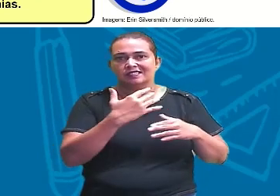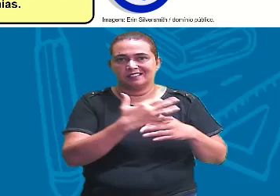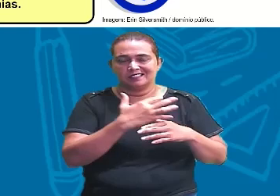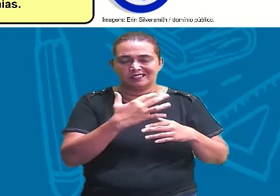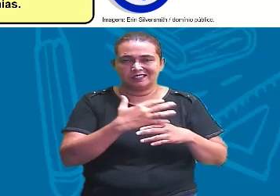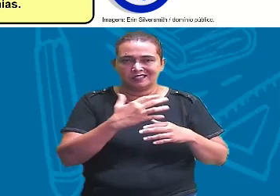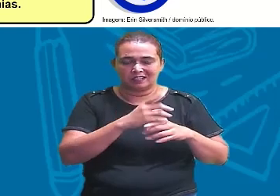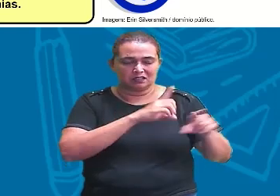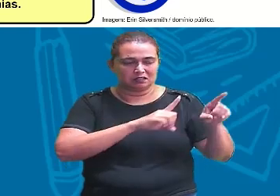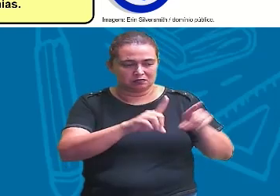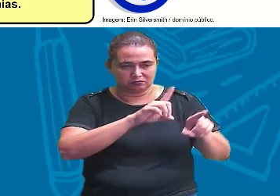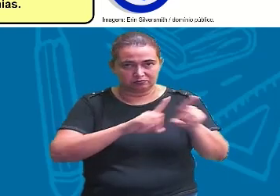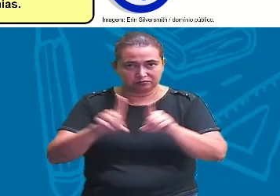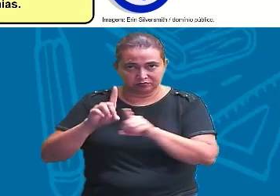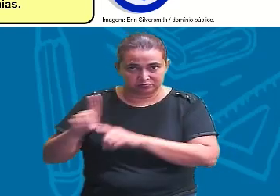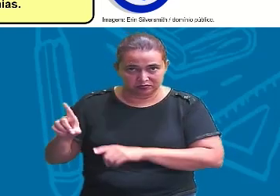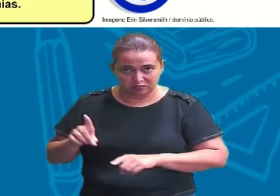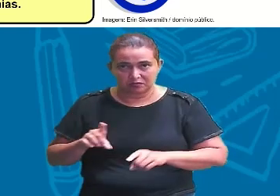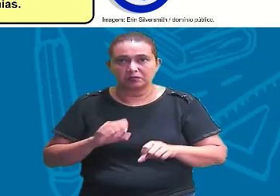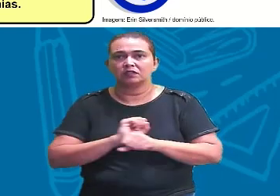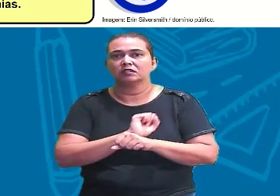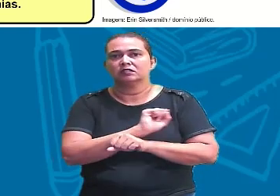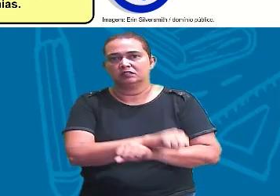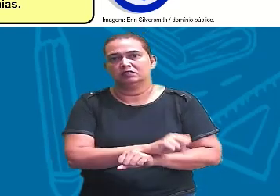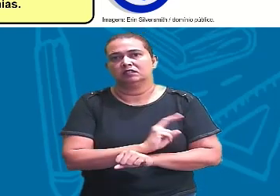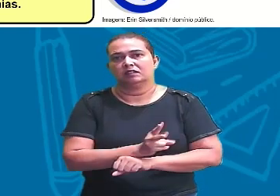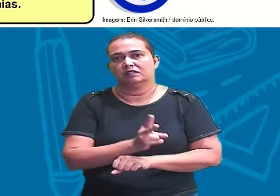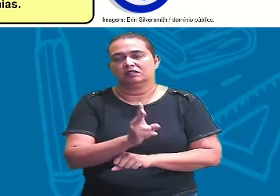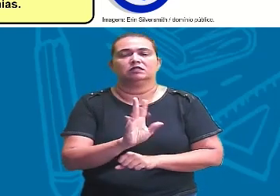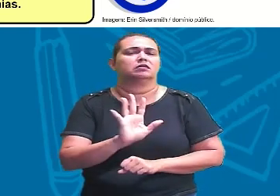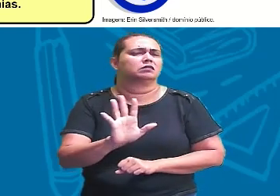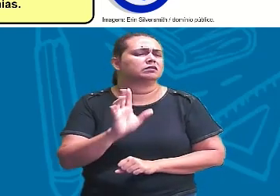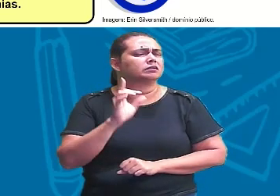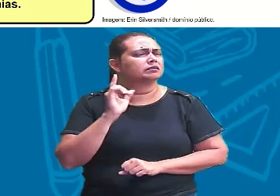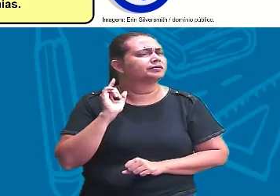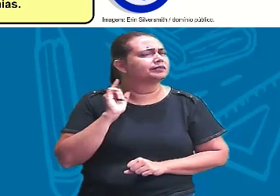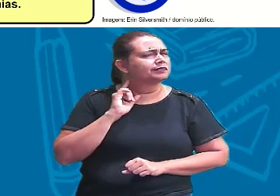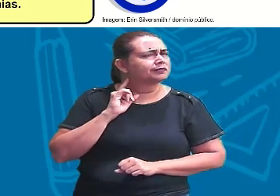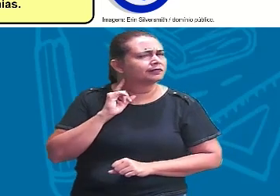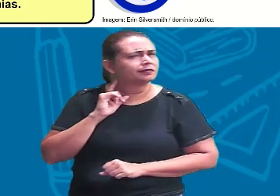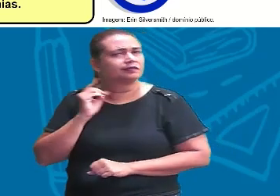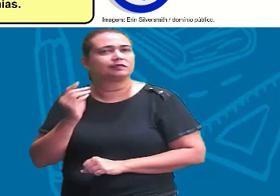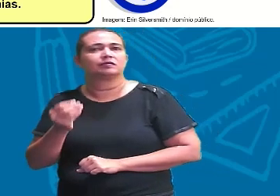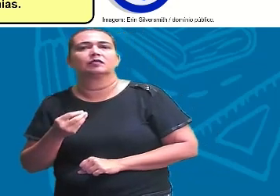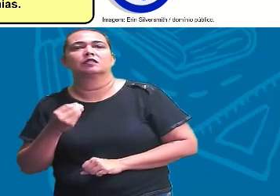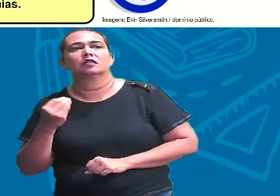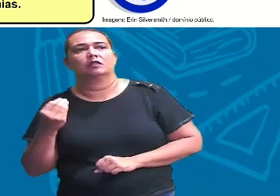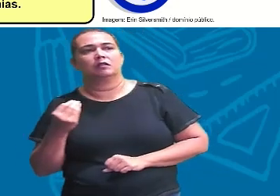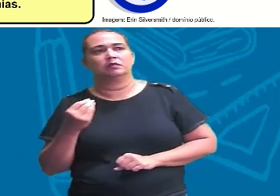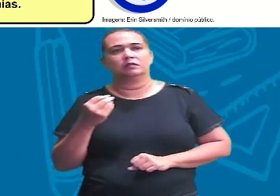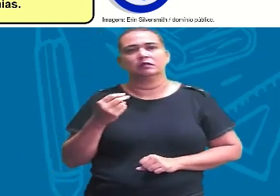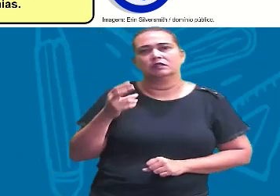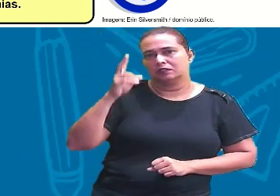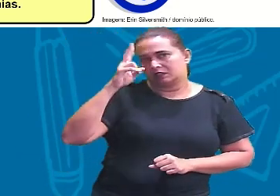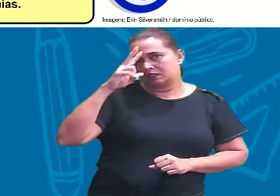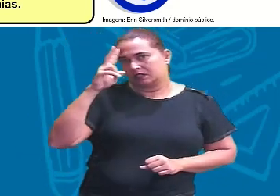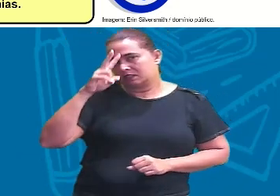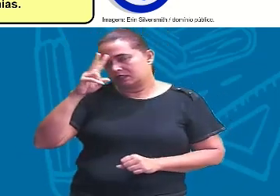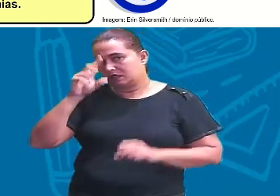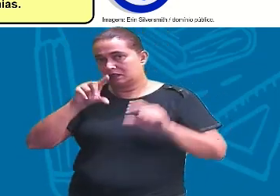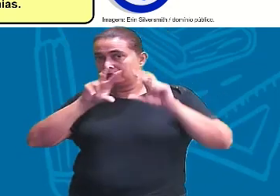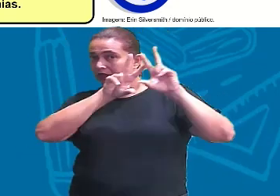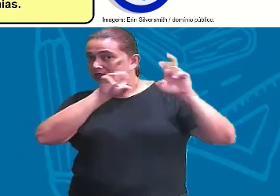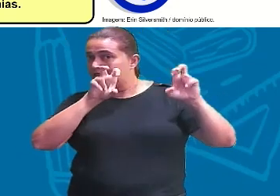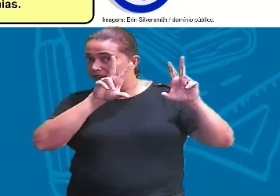tinha no restante do mundo. Para pensar, galera, tem algo errado aí, não tem? Lembra daquele lema que a Revolução